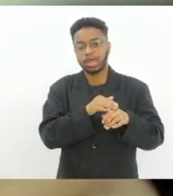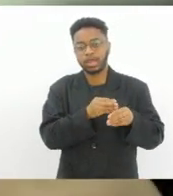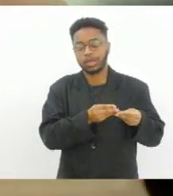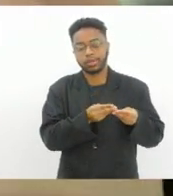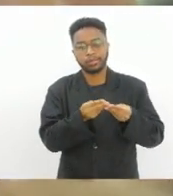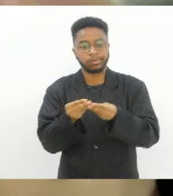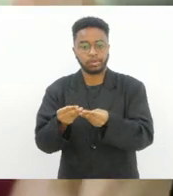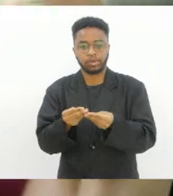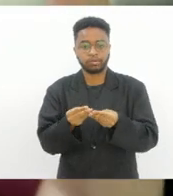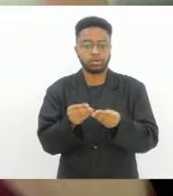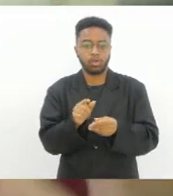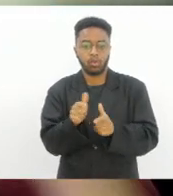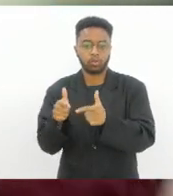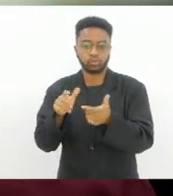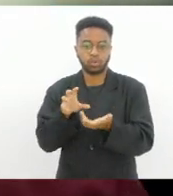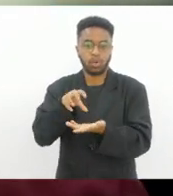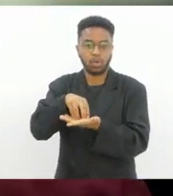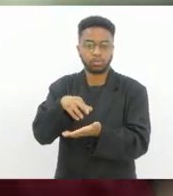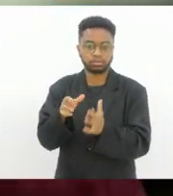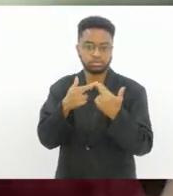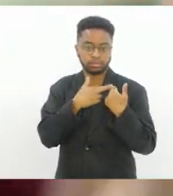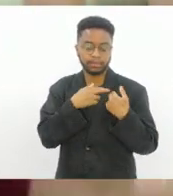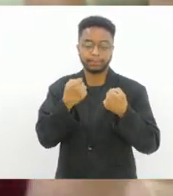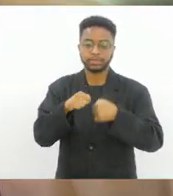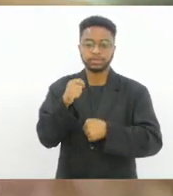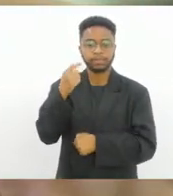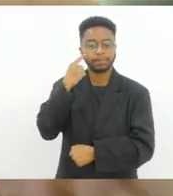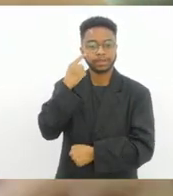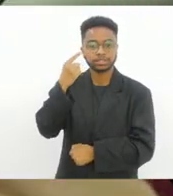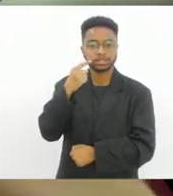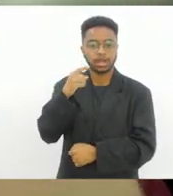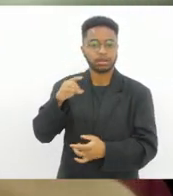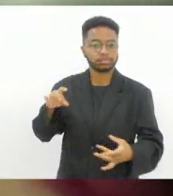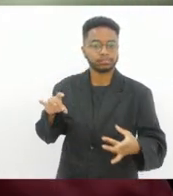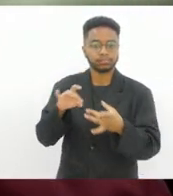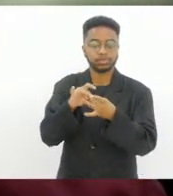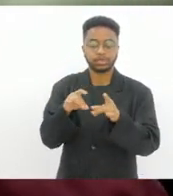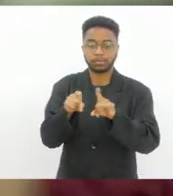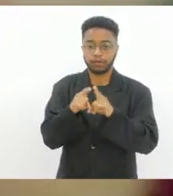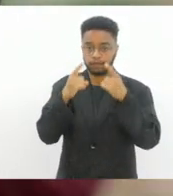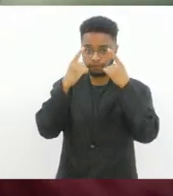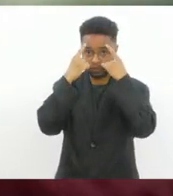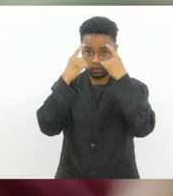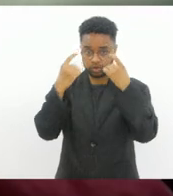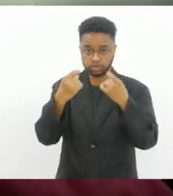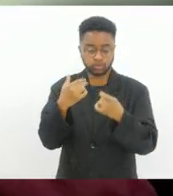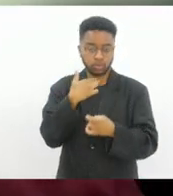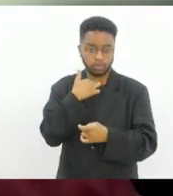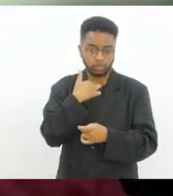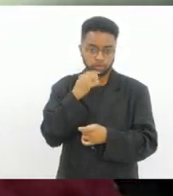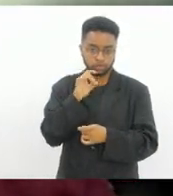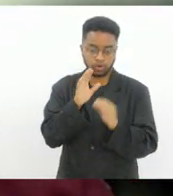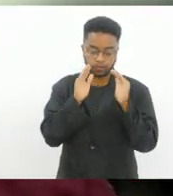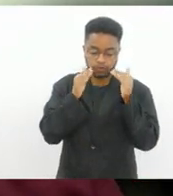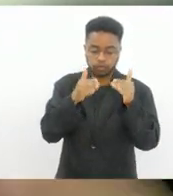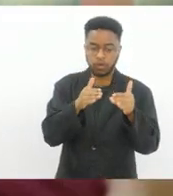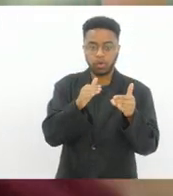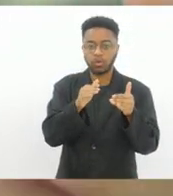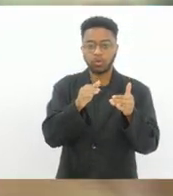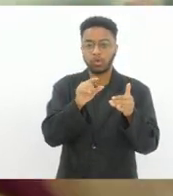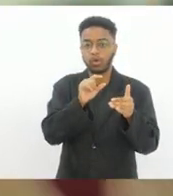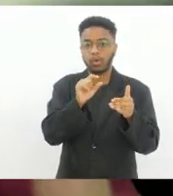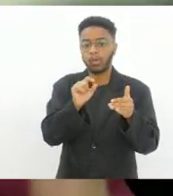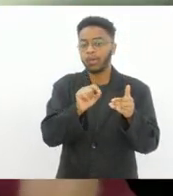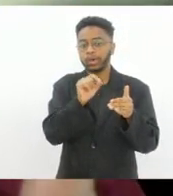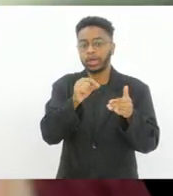Isso deve ser pensado numa lógica integral, então a violência sexual também não pode se limitar ao entendimento sobre quais são